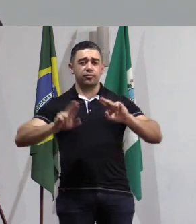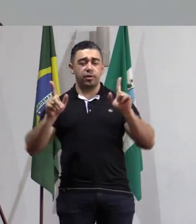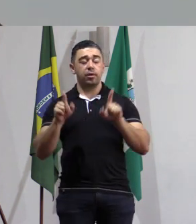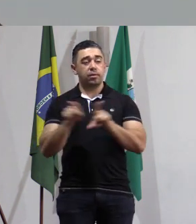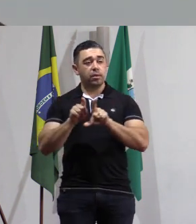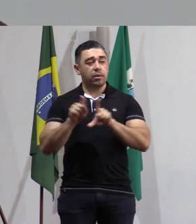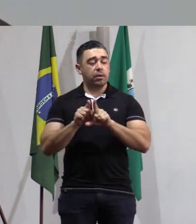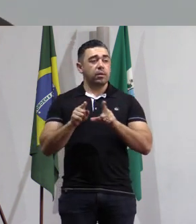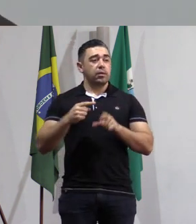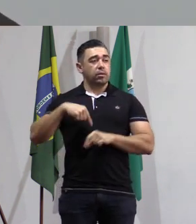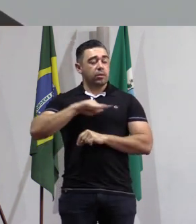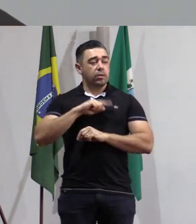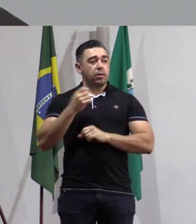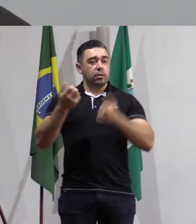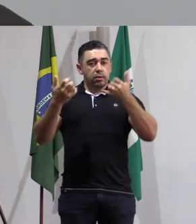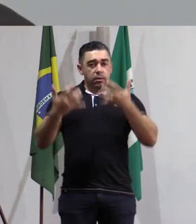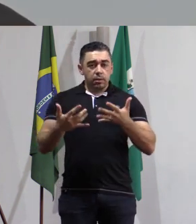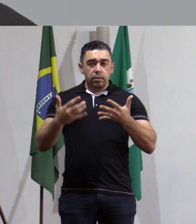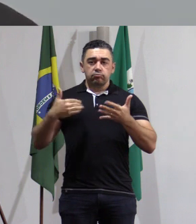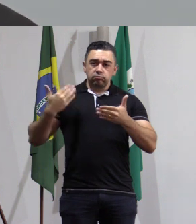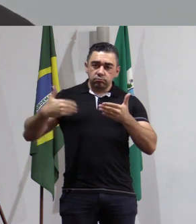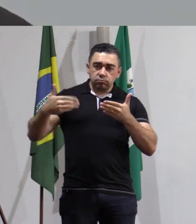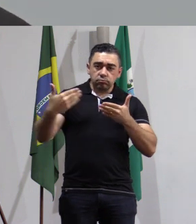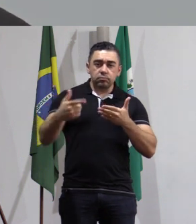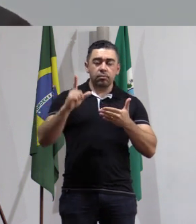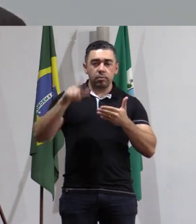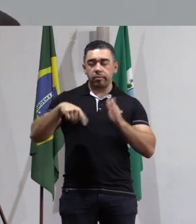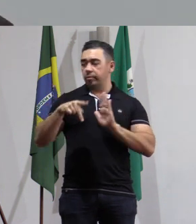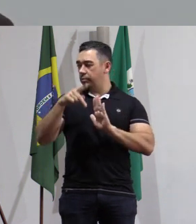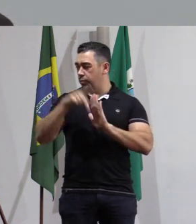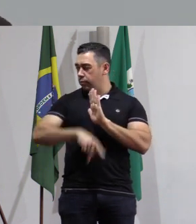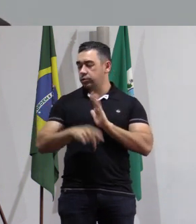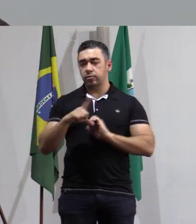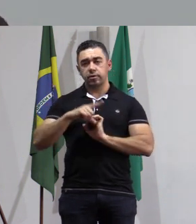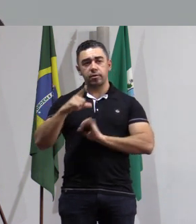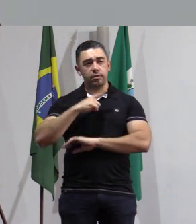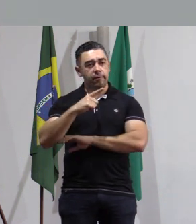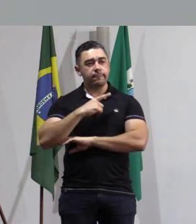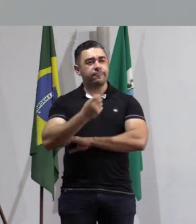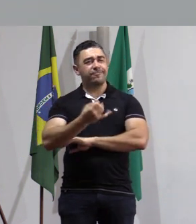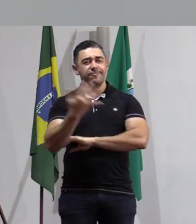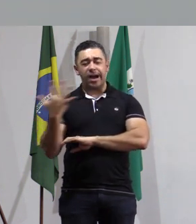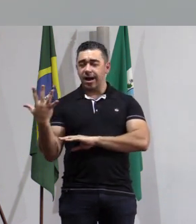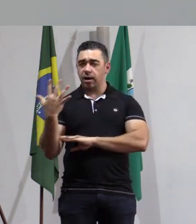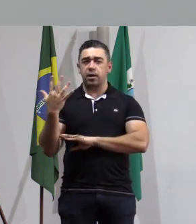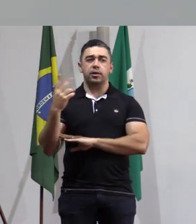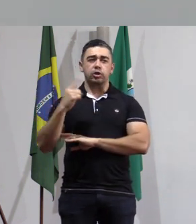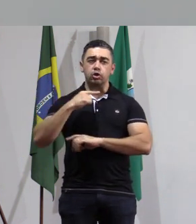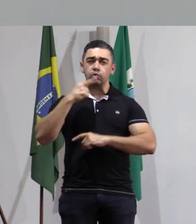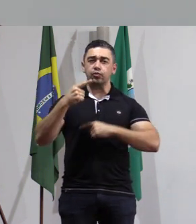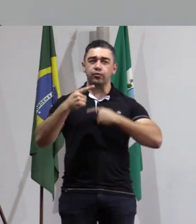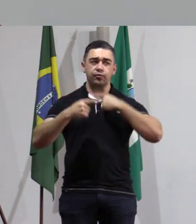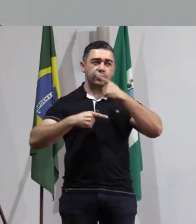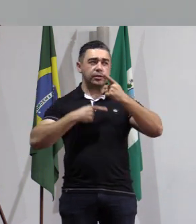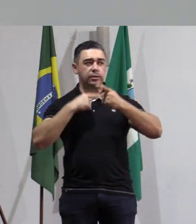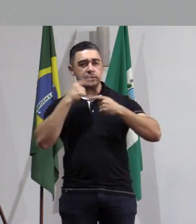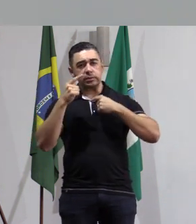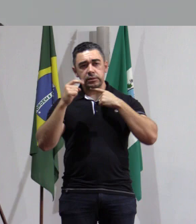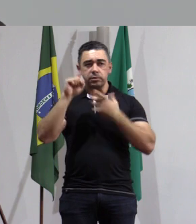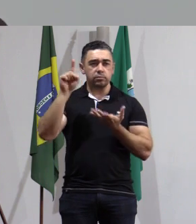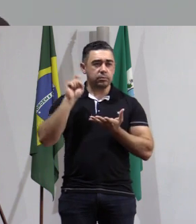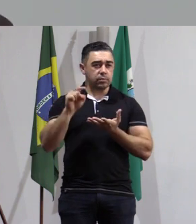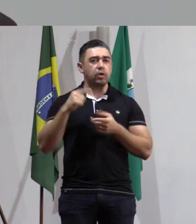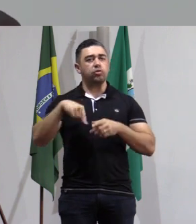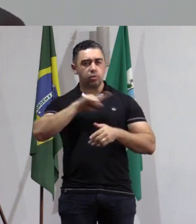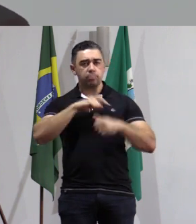vamos dizer logo na sequência, ser um projeto que deixa muitas, muitas, muitas dúvidas no ar e que, portanto, a gente